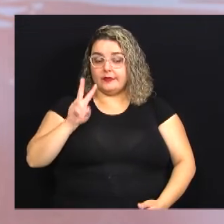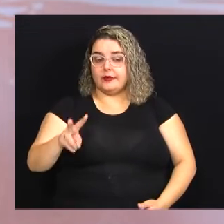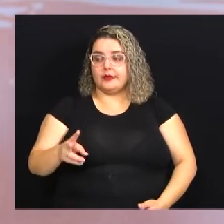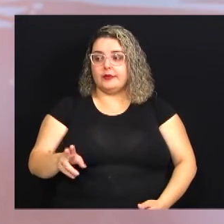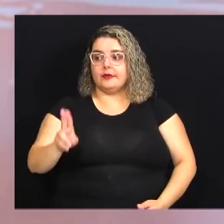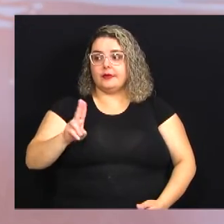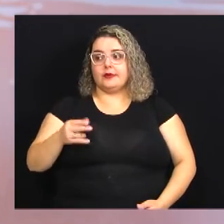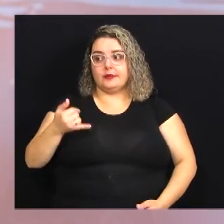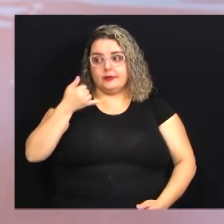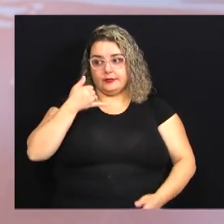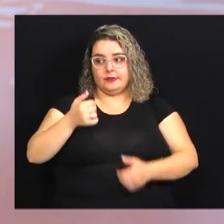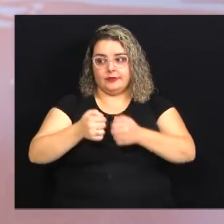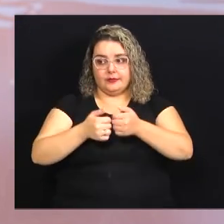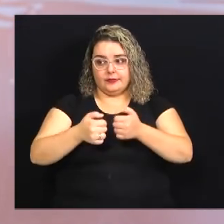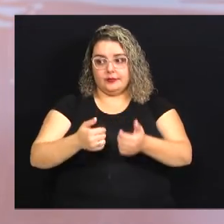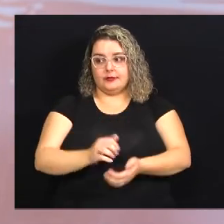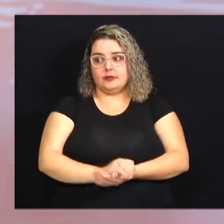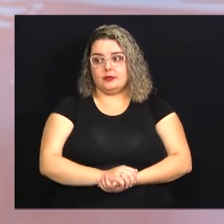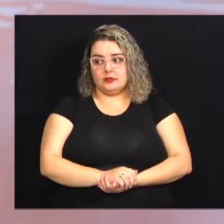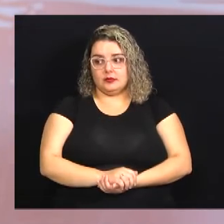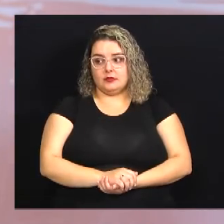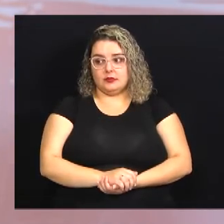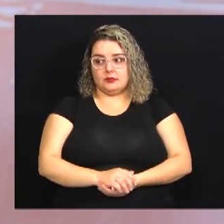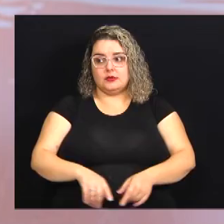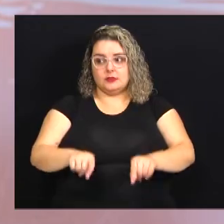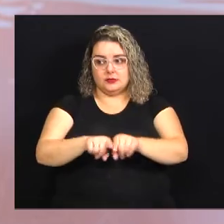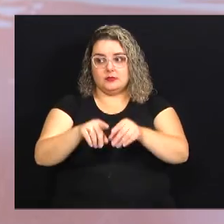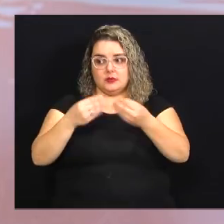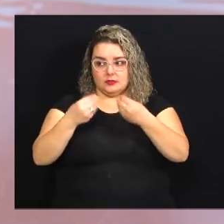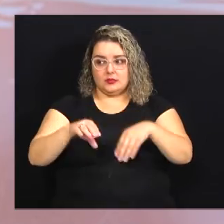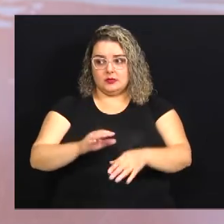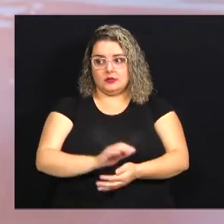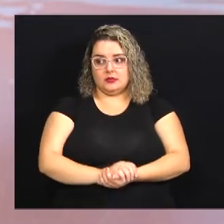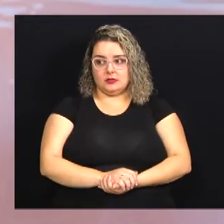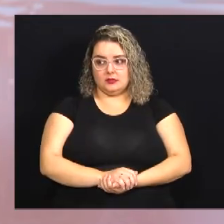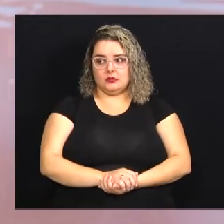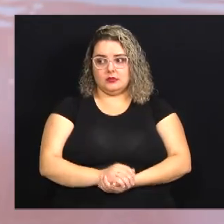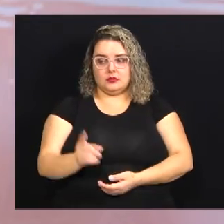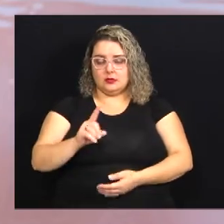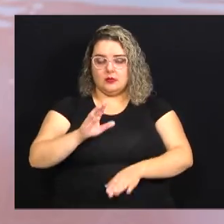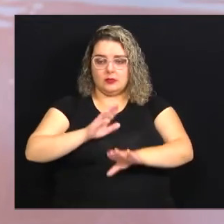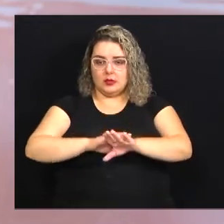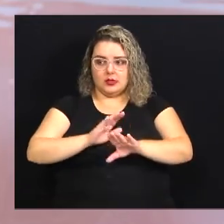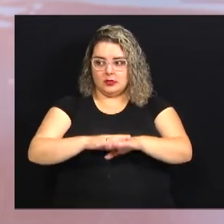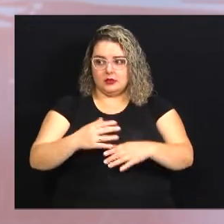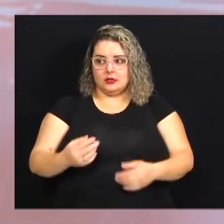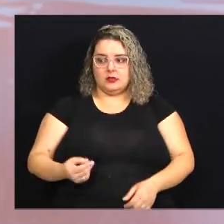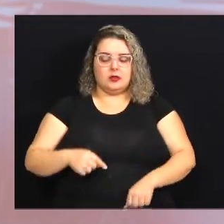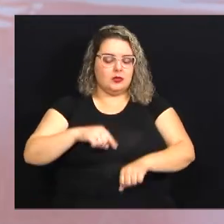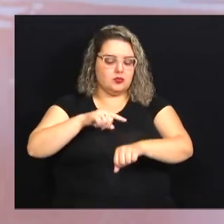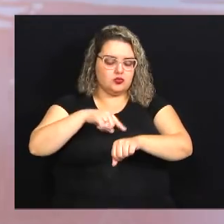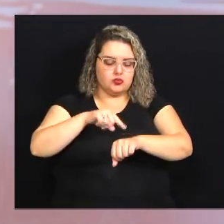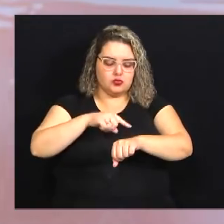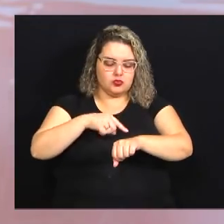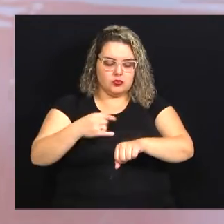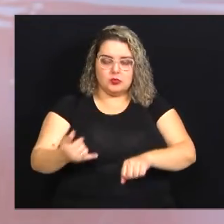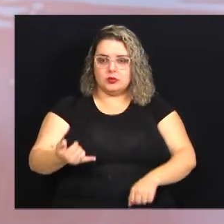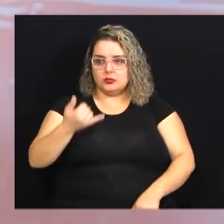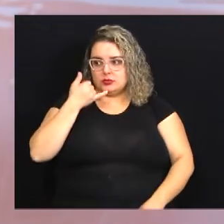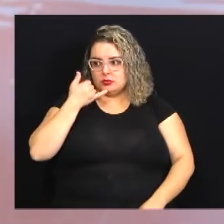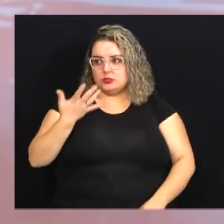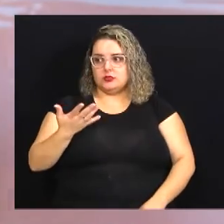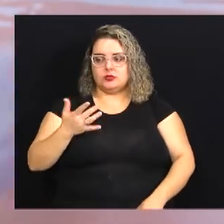né? O uso do celular. Isso também tem prejudicado, isso não é estar ativo, ficar lá horas e